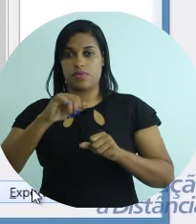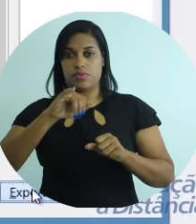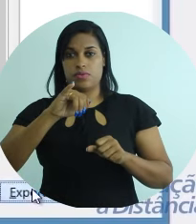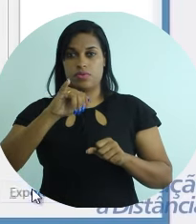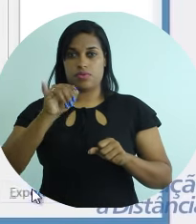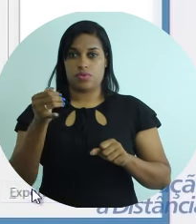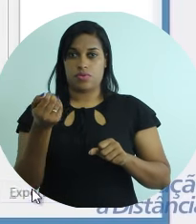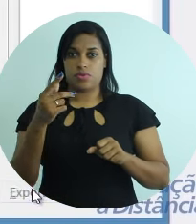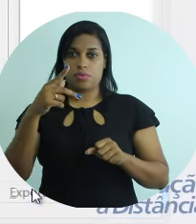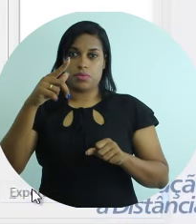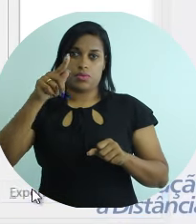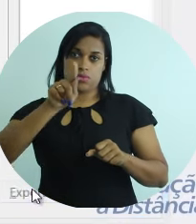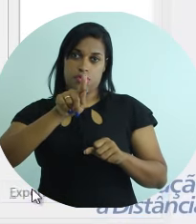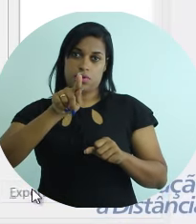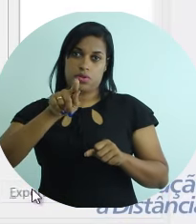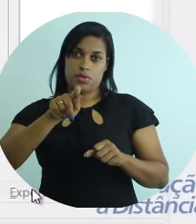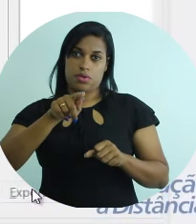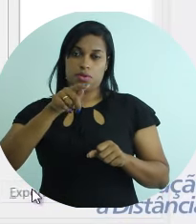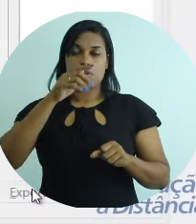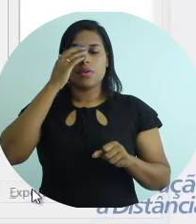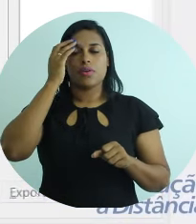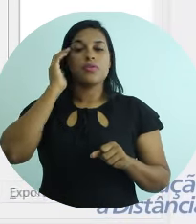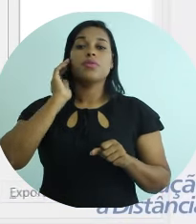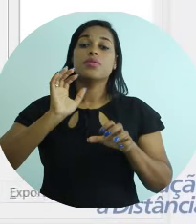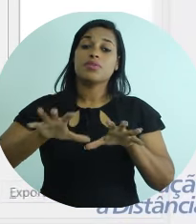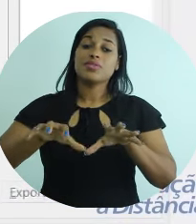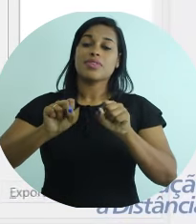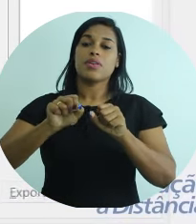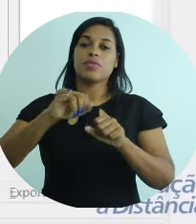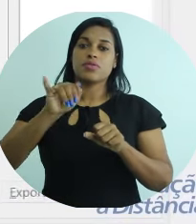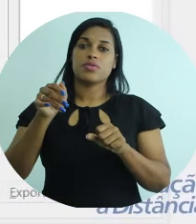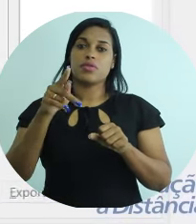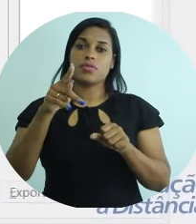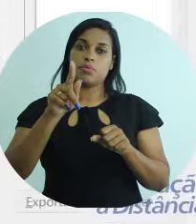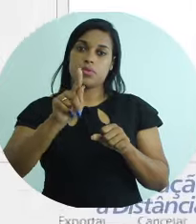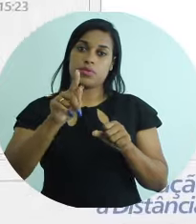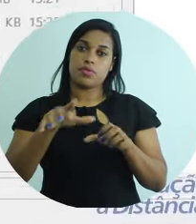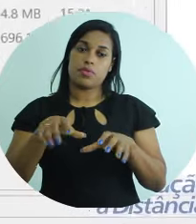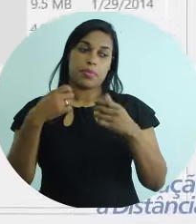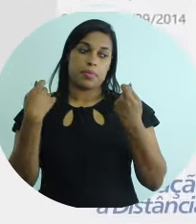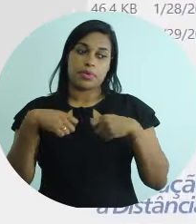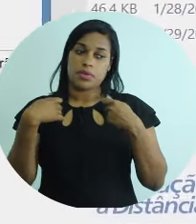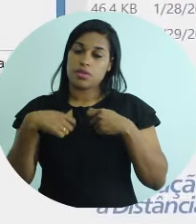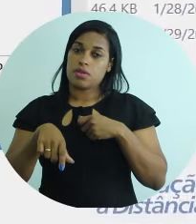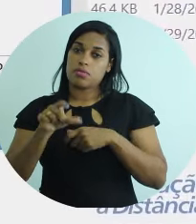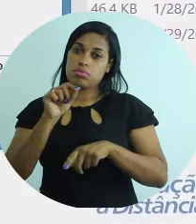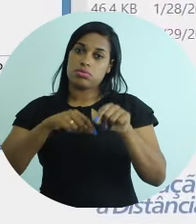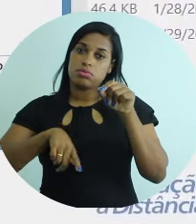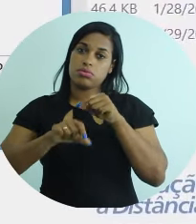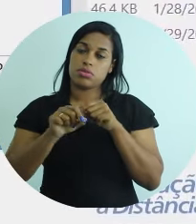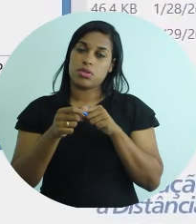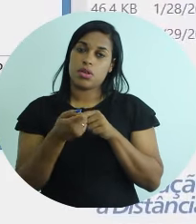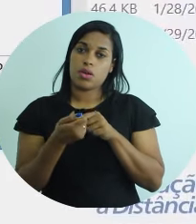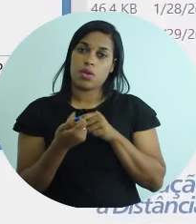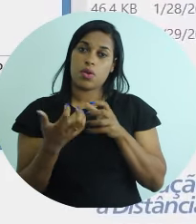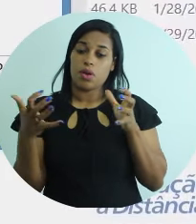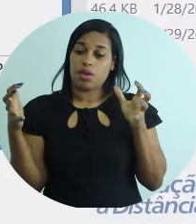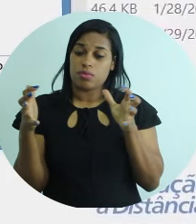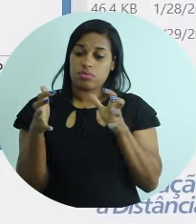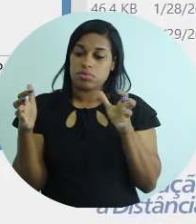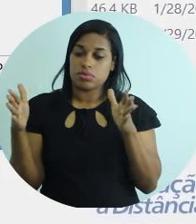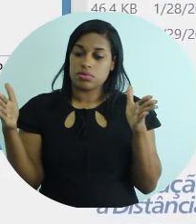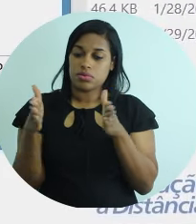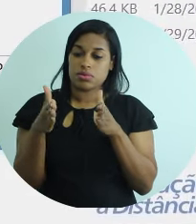eu vou exportar ele. E quando eu salvo em JPG, eu vou precisar aqui escolher um nível de compressão.